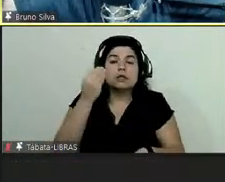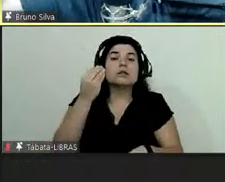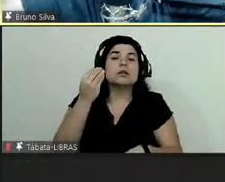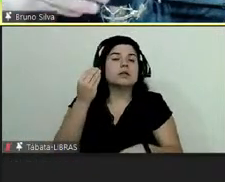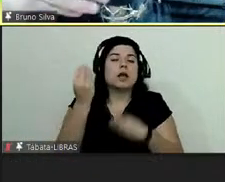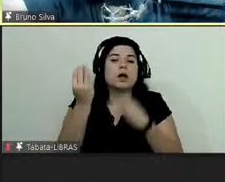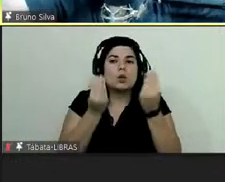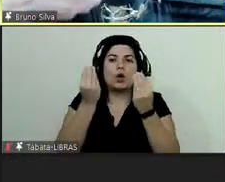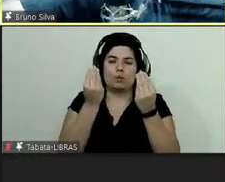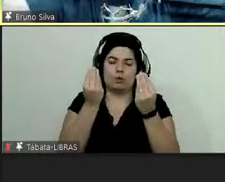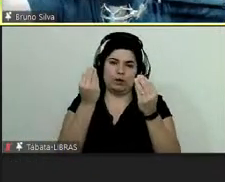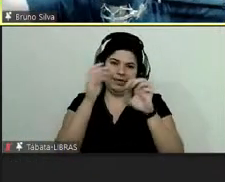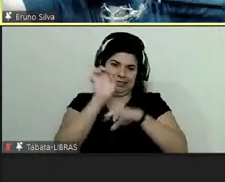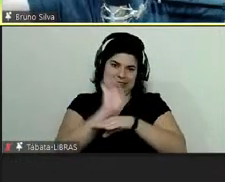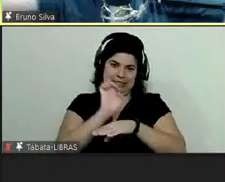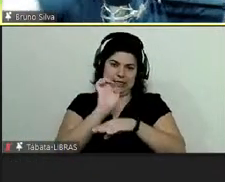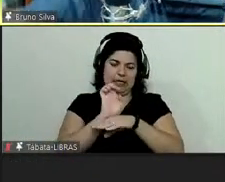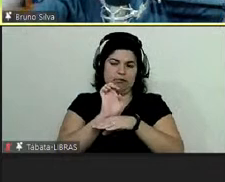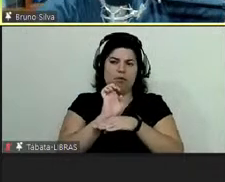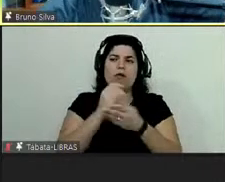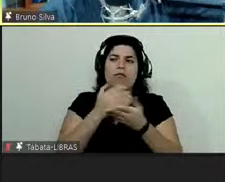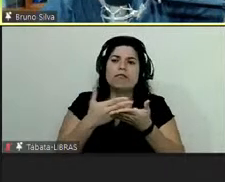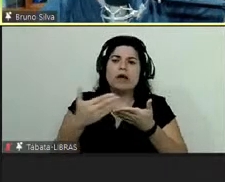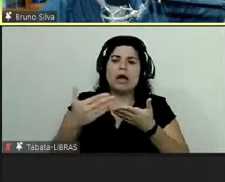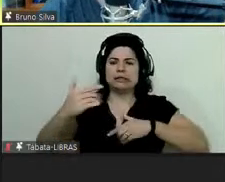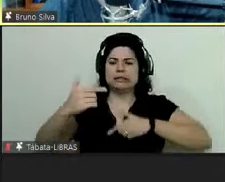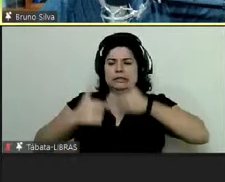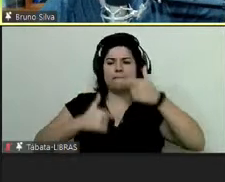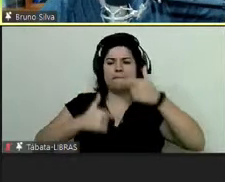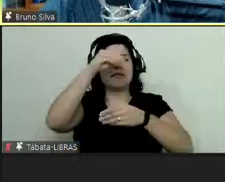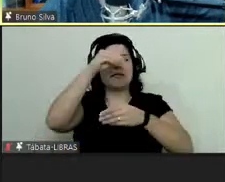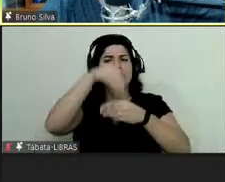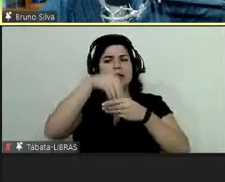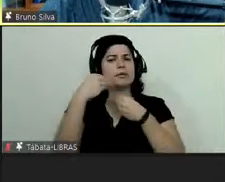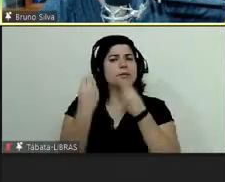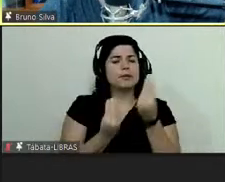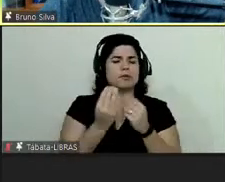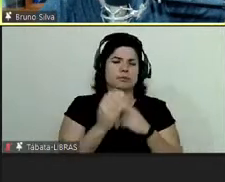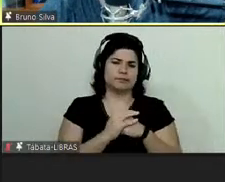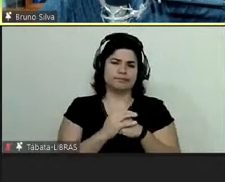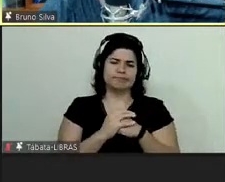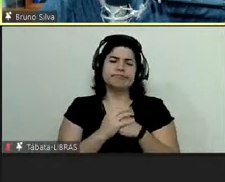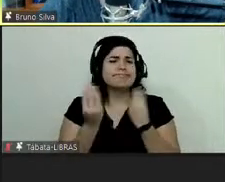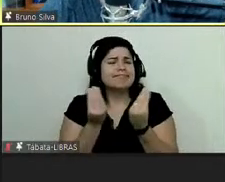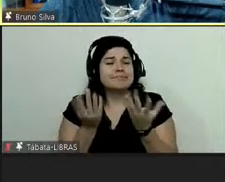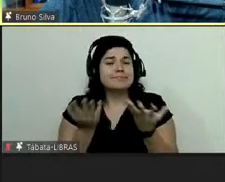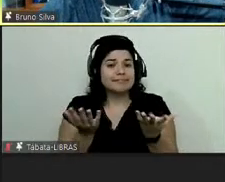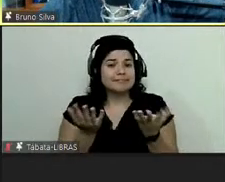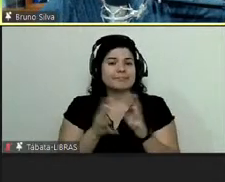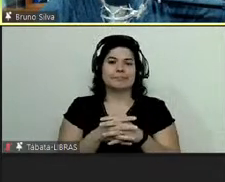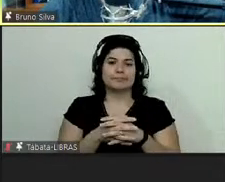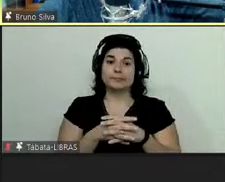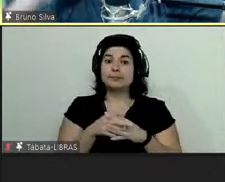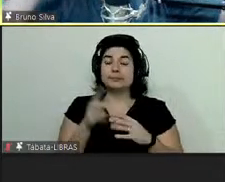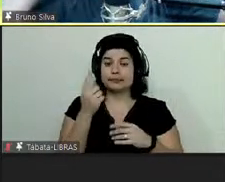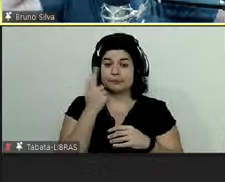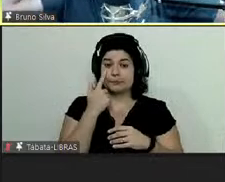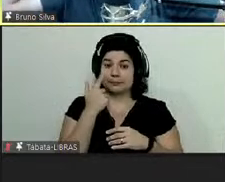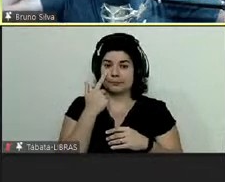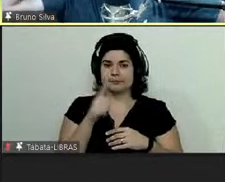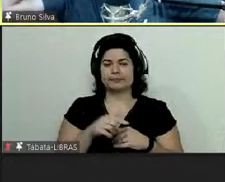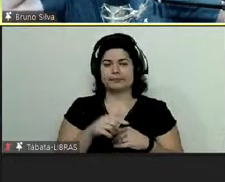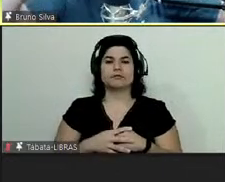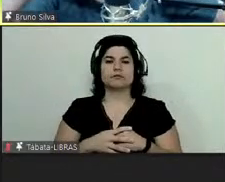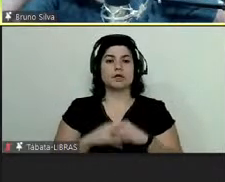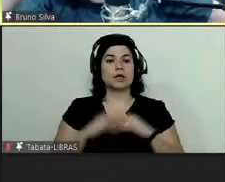ou seja a maneira como o estado vai funcionar e internamente Como assim professor observa aqui ó só para vocês poderem